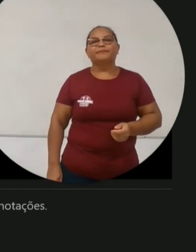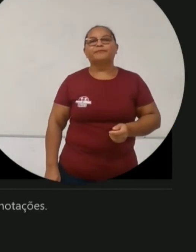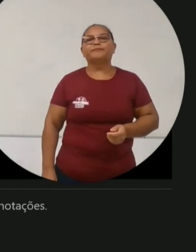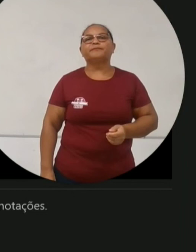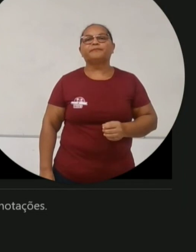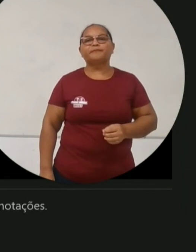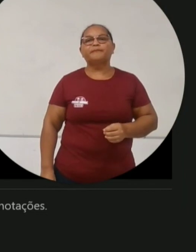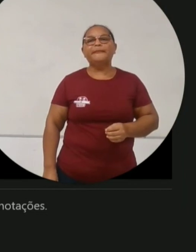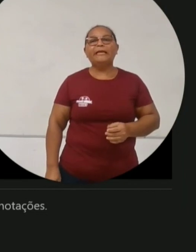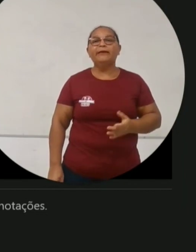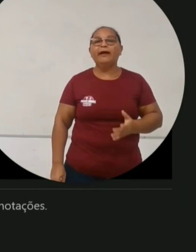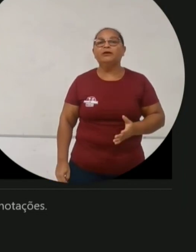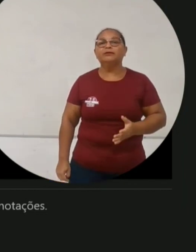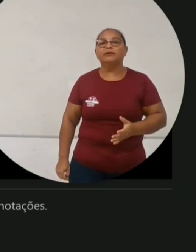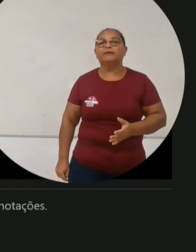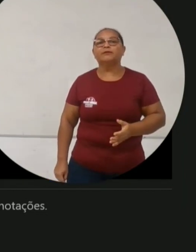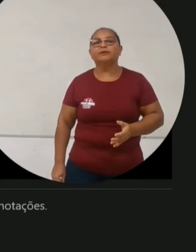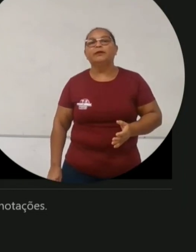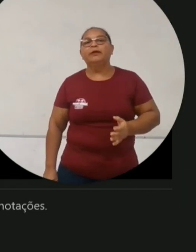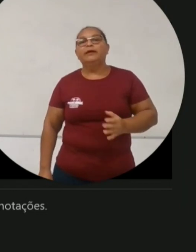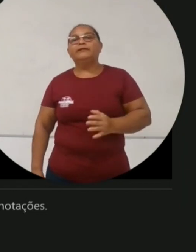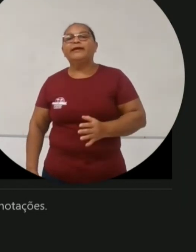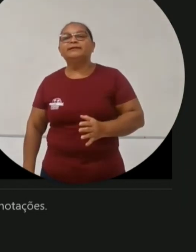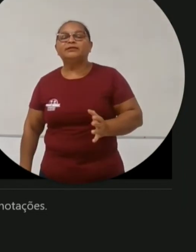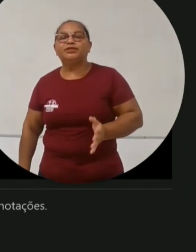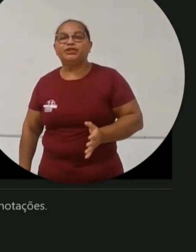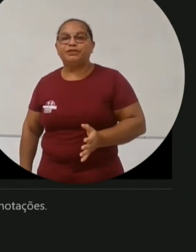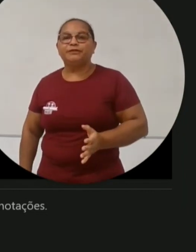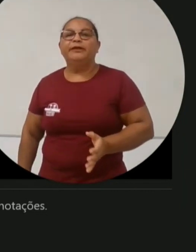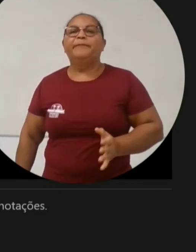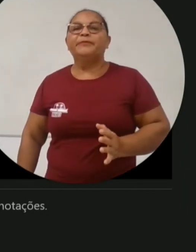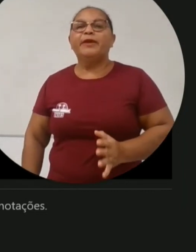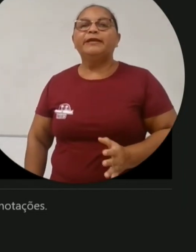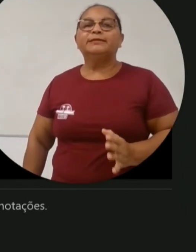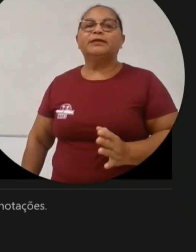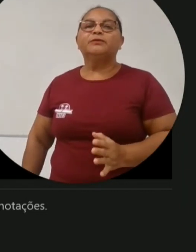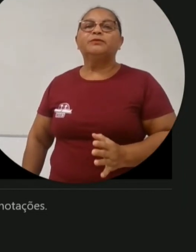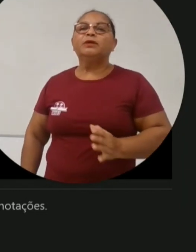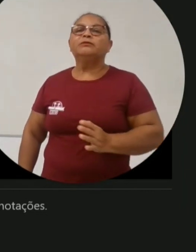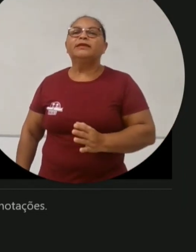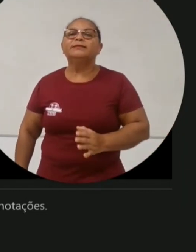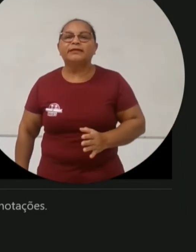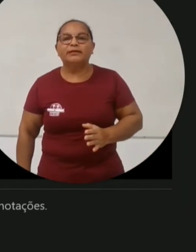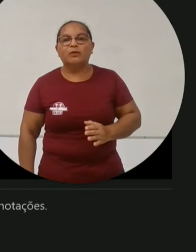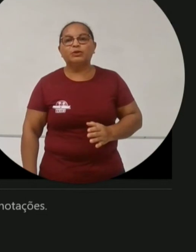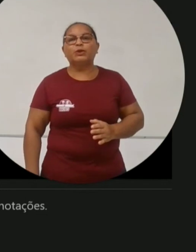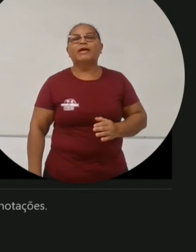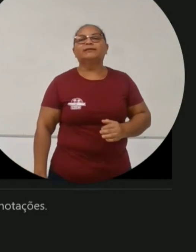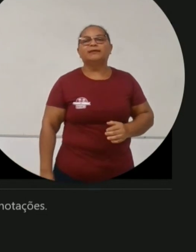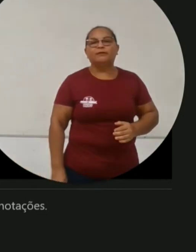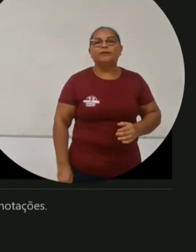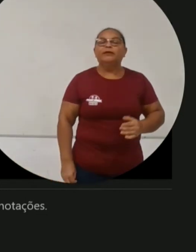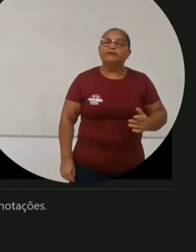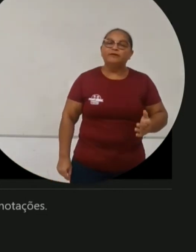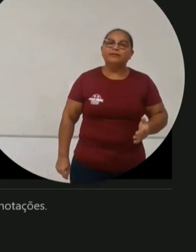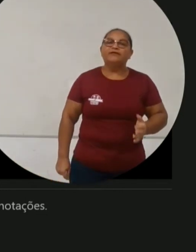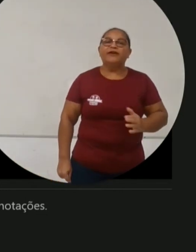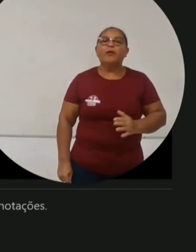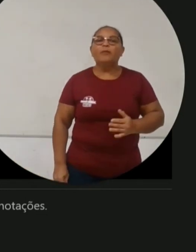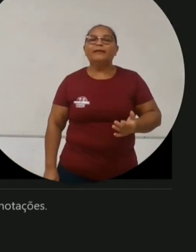E aí nós temos decidir primeira, segunda ou terceira conjugação. E você vai